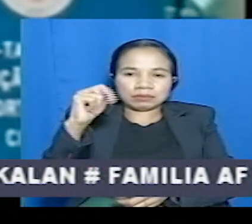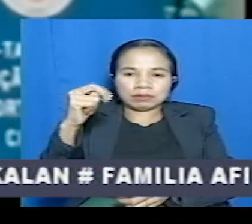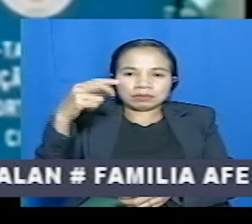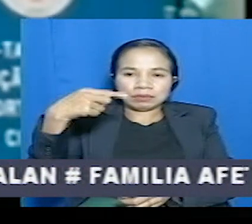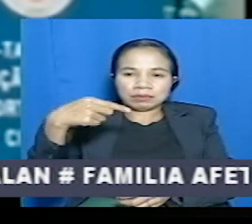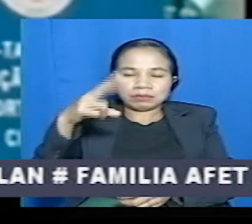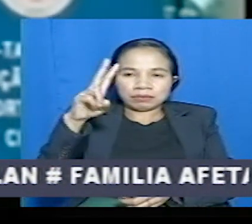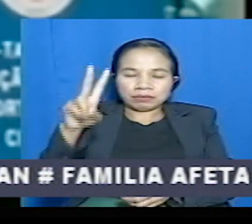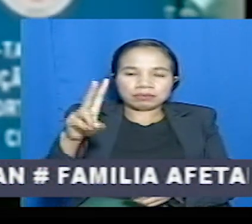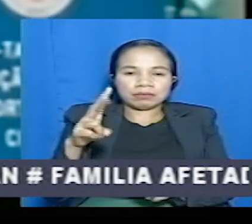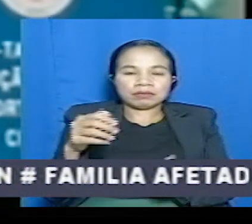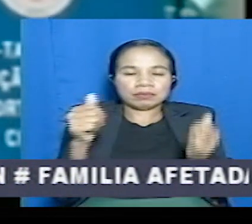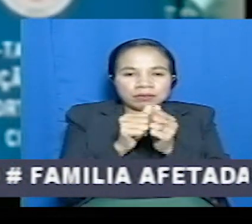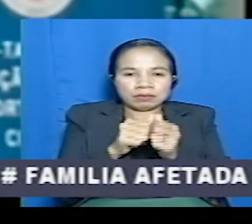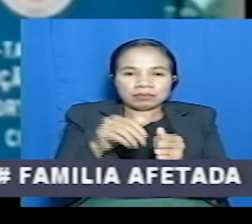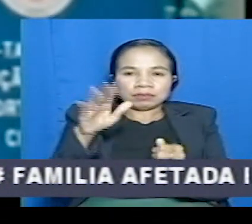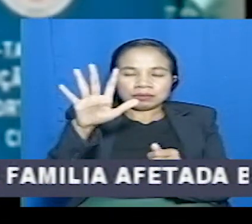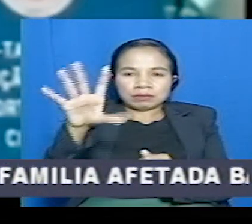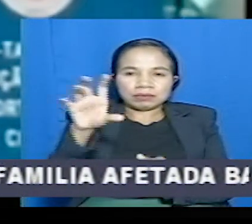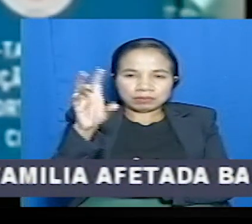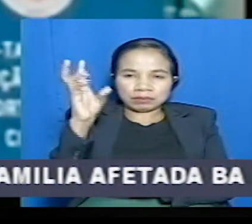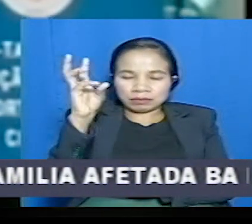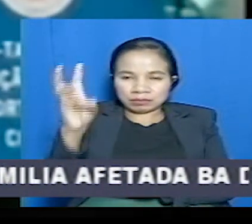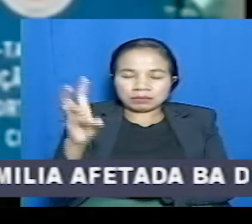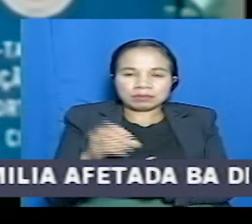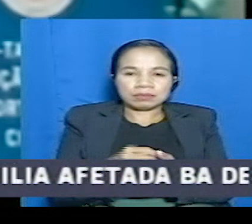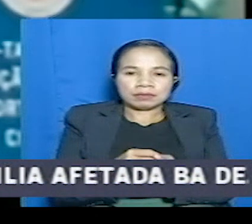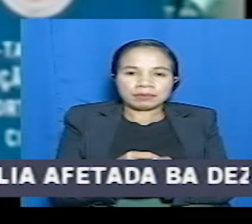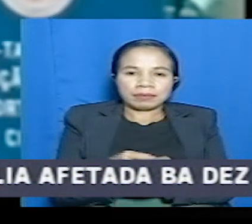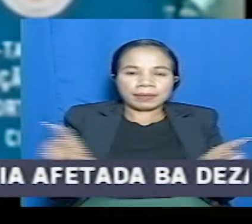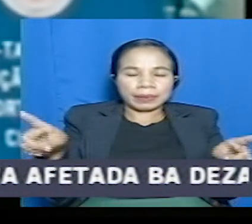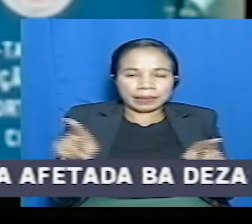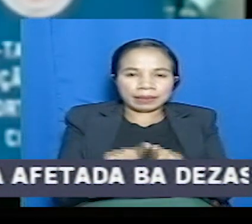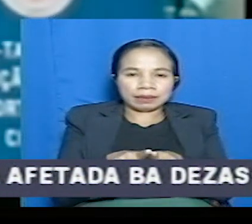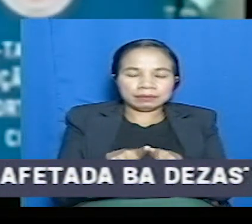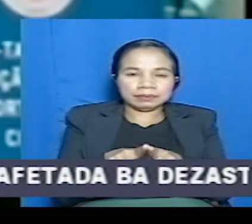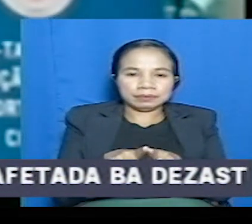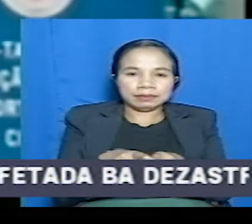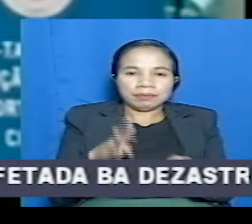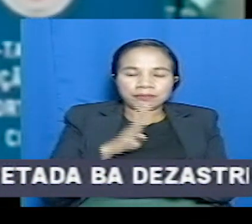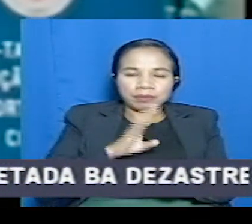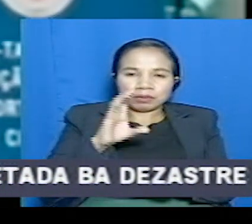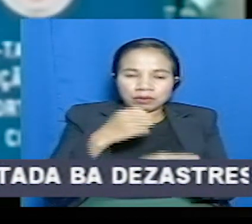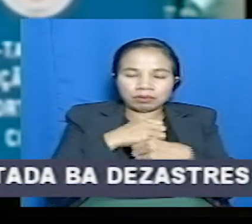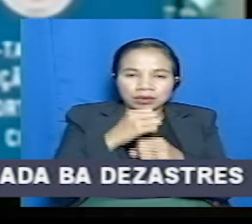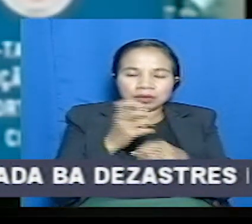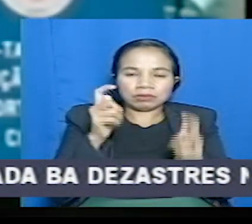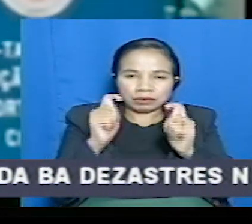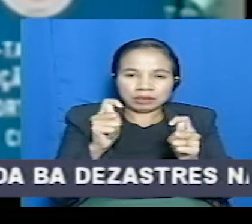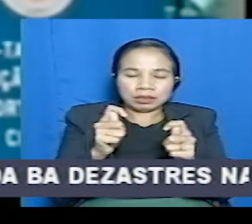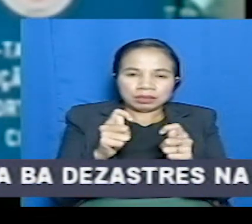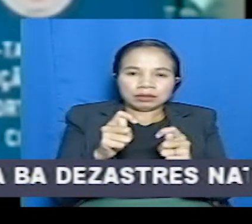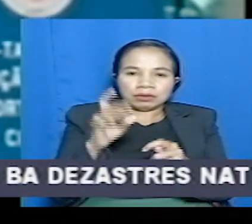Valadares, Hamutu Koto iha 506. Ho detalhes hanes santuir mai, iha Baucau halo